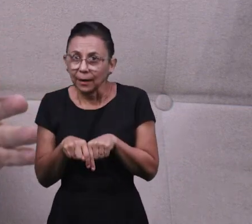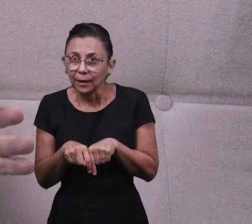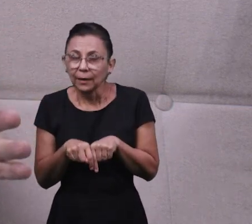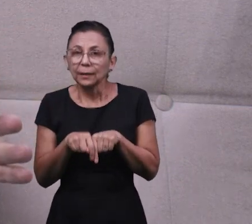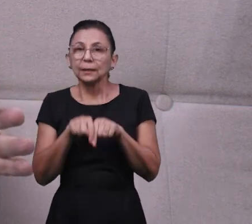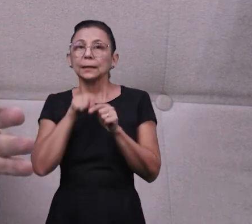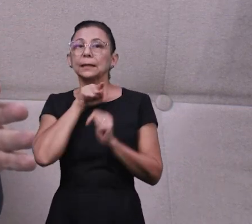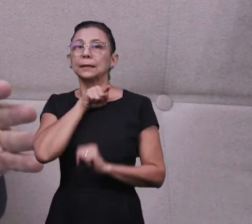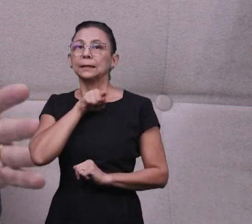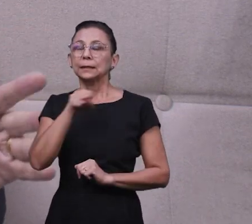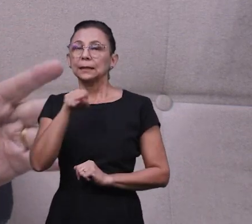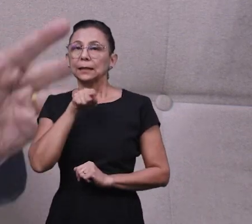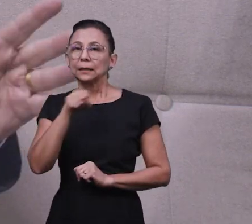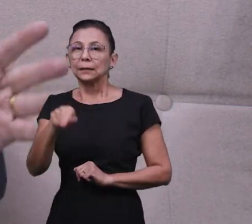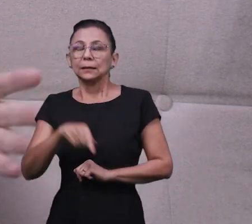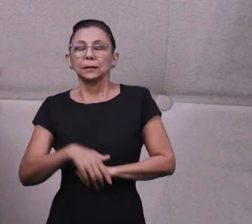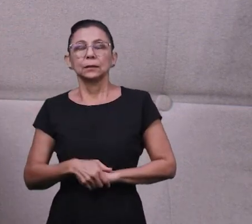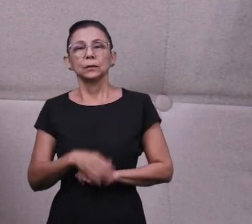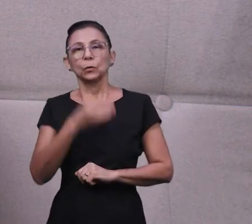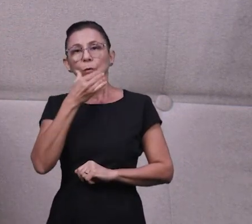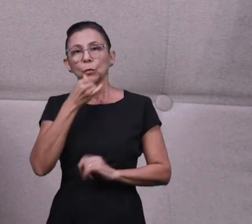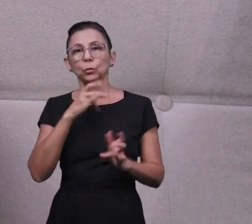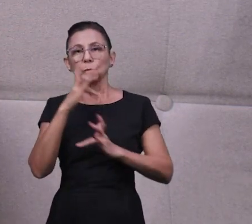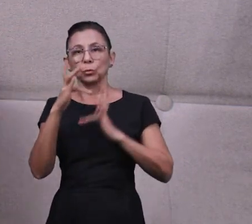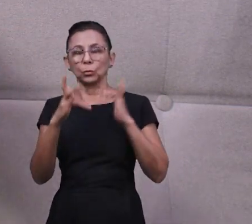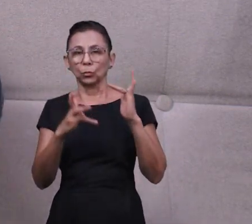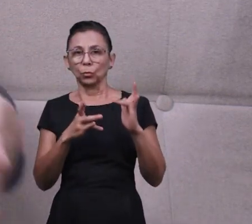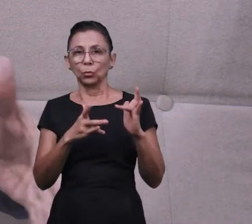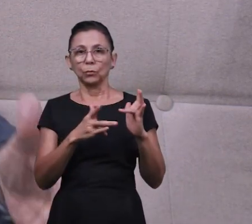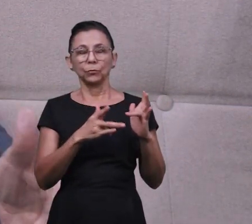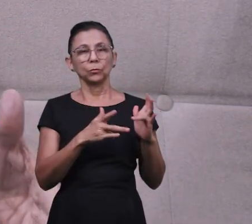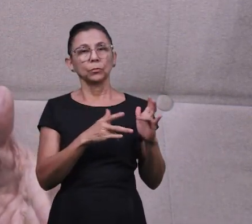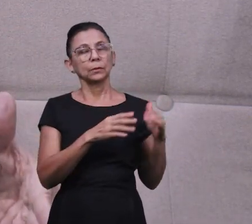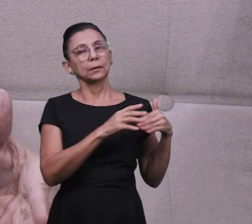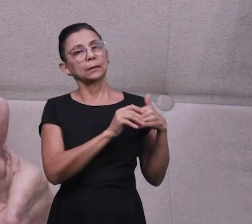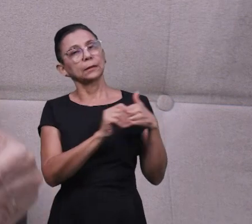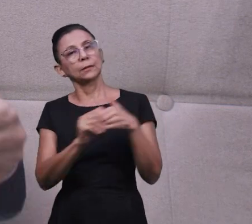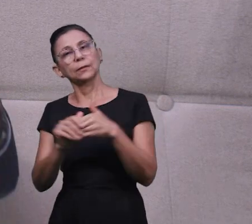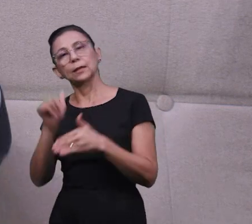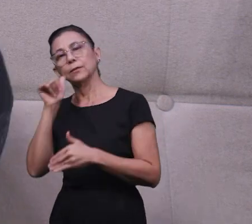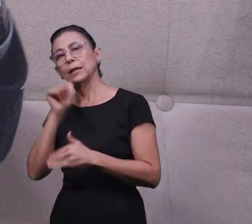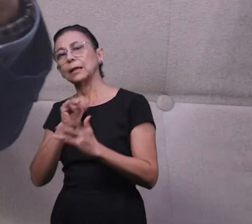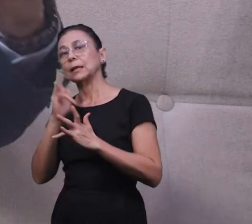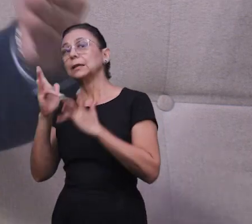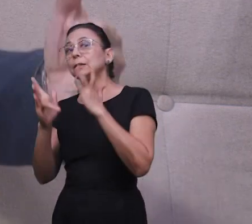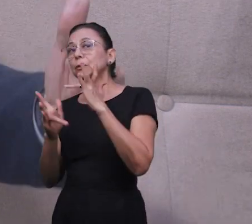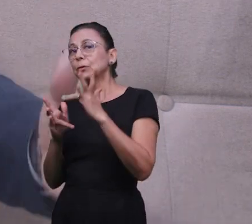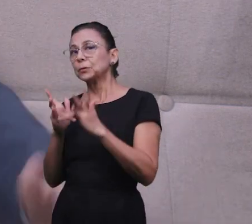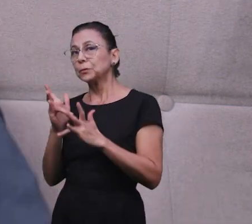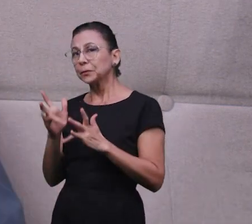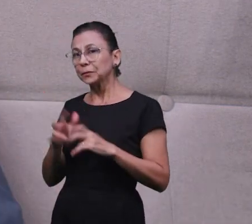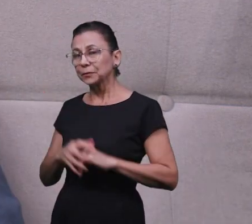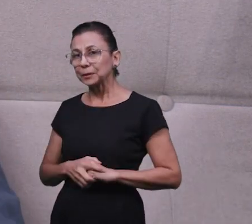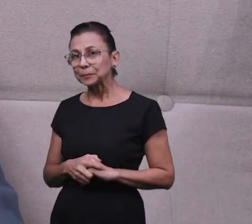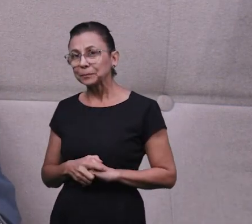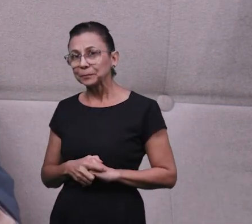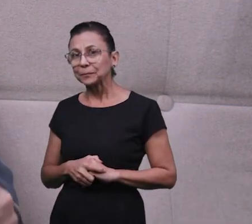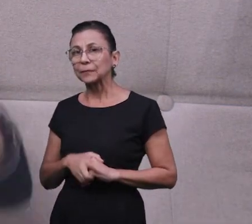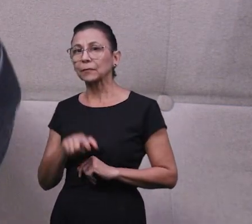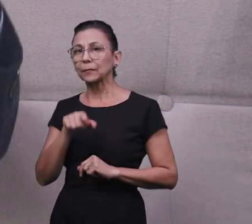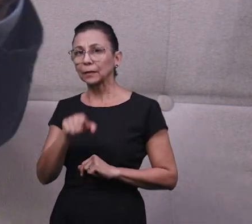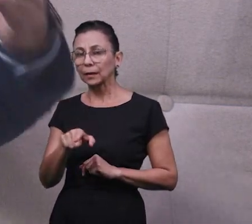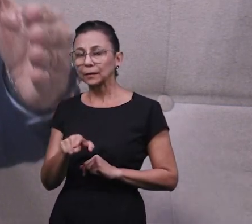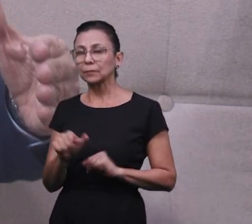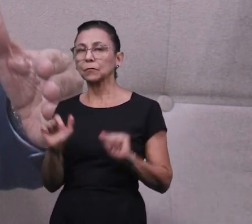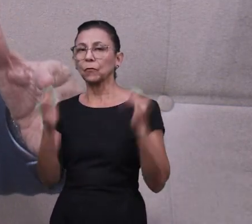se banquetearem, né? Então, a igreja, ela já está desfrutando deste banquete. Amém.